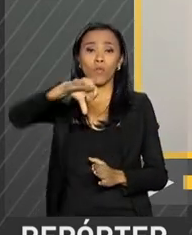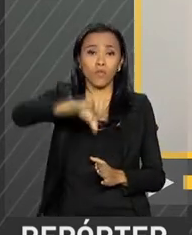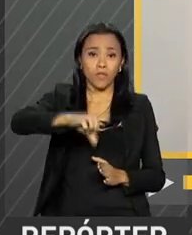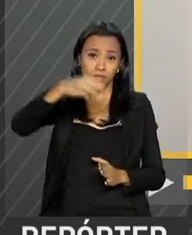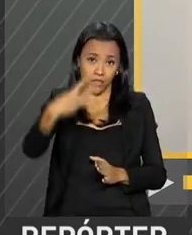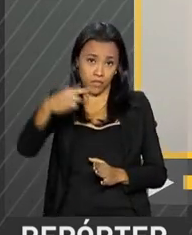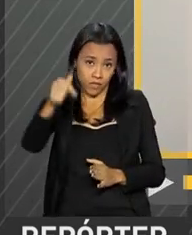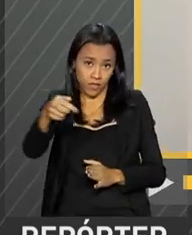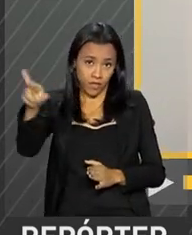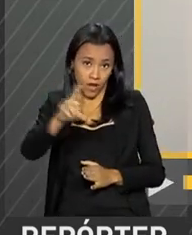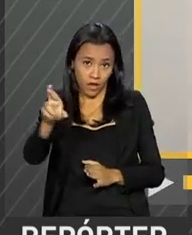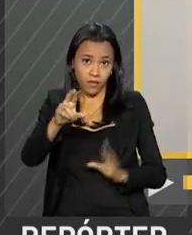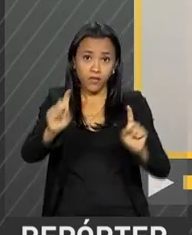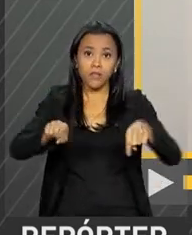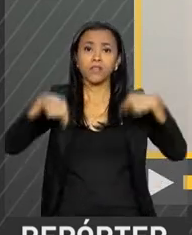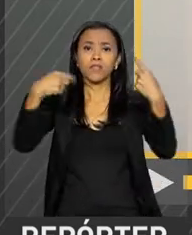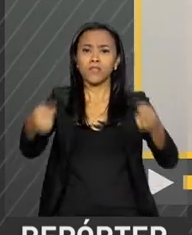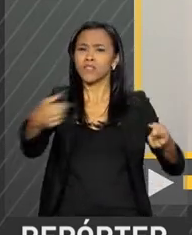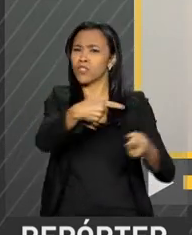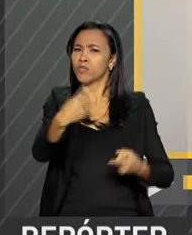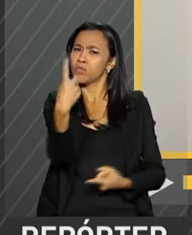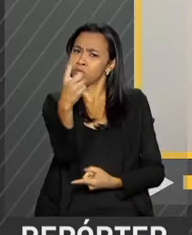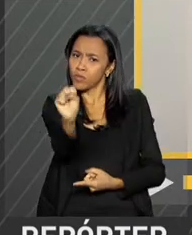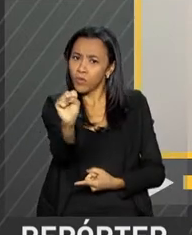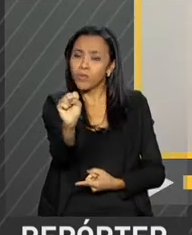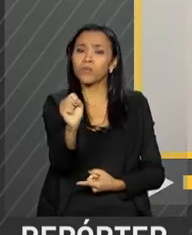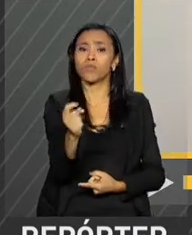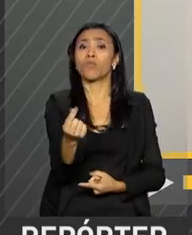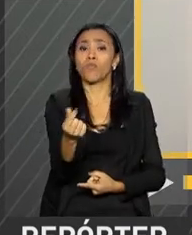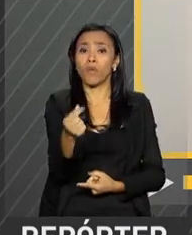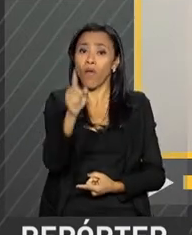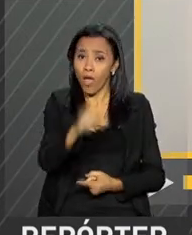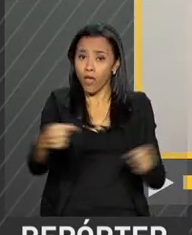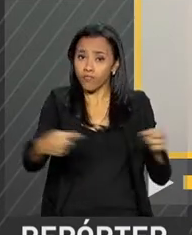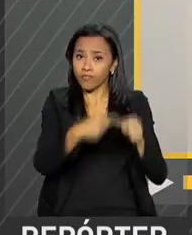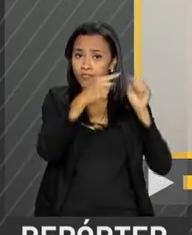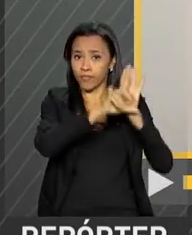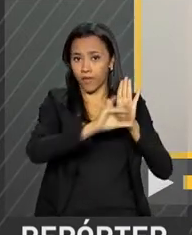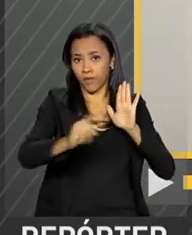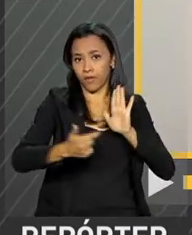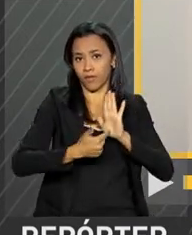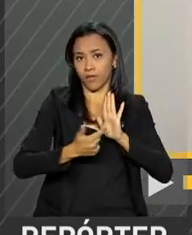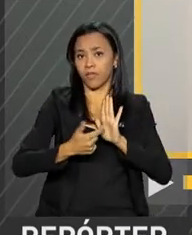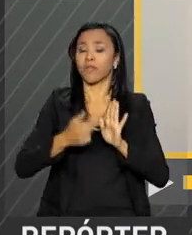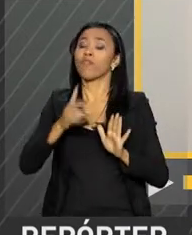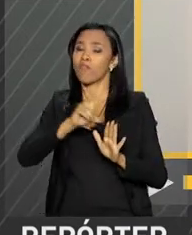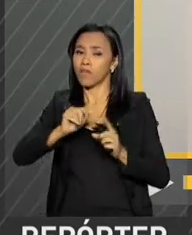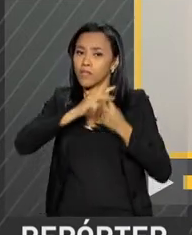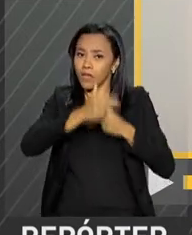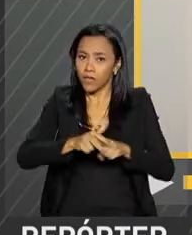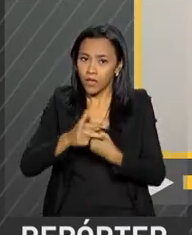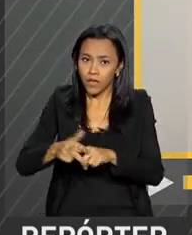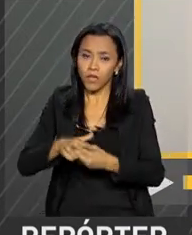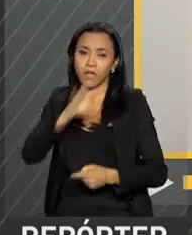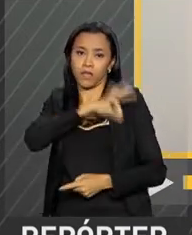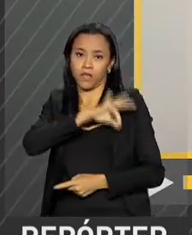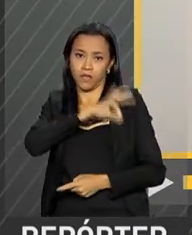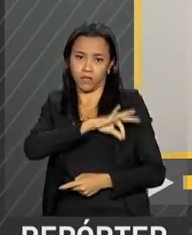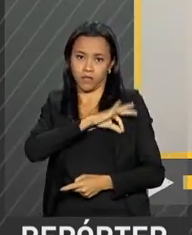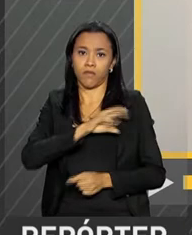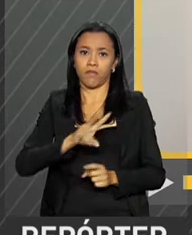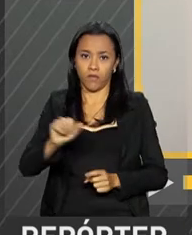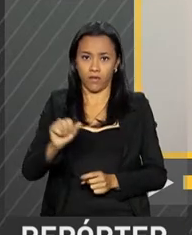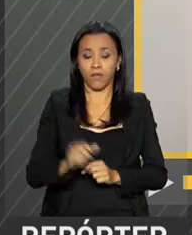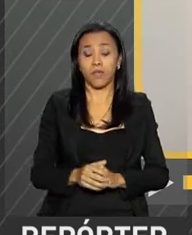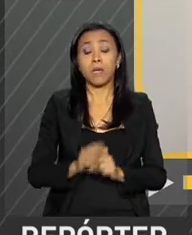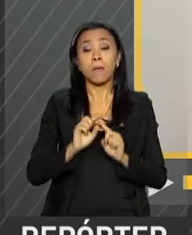reais e para 2018 vale o que está na lei ou seja o salário mínimo será reajustado pela inflação mas o